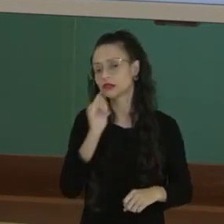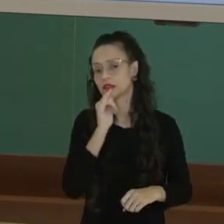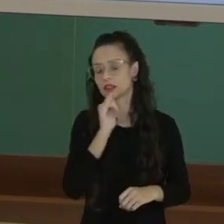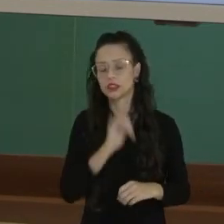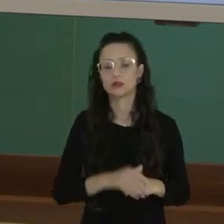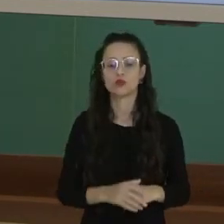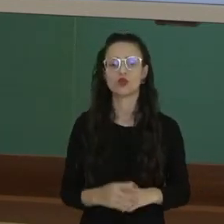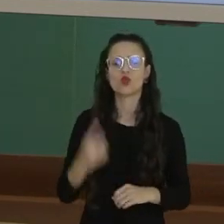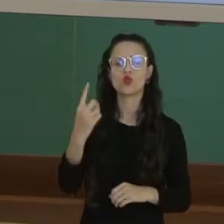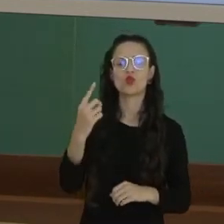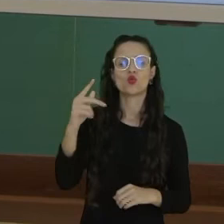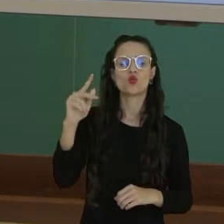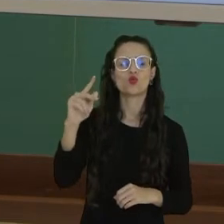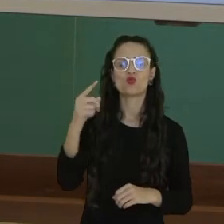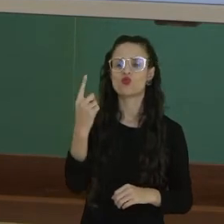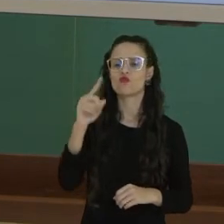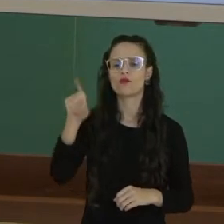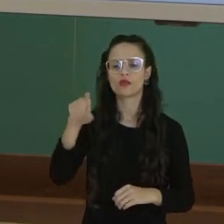1,5